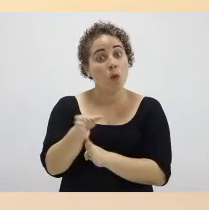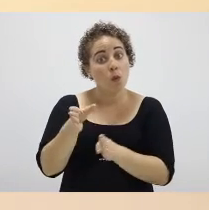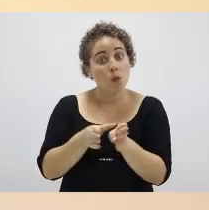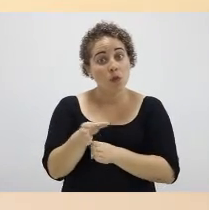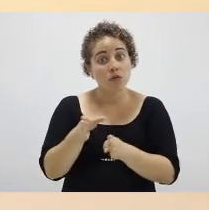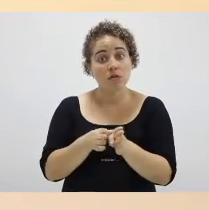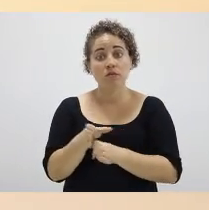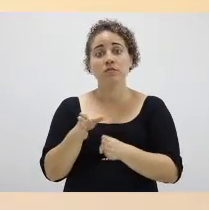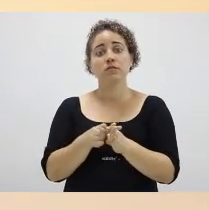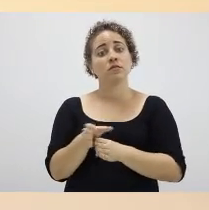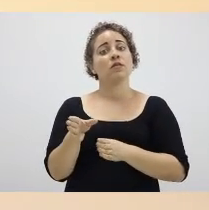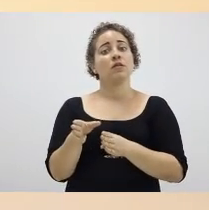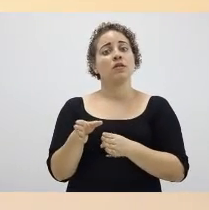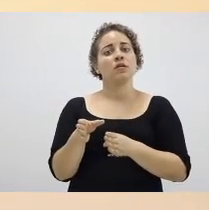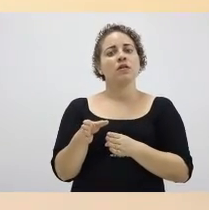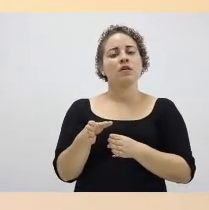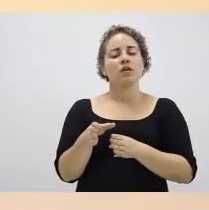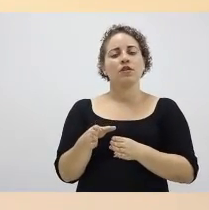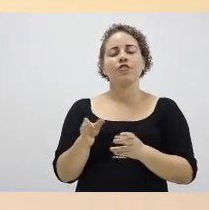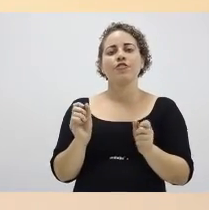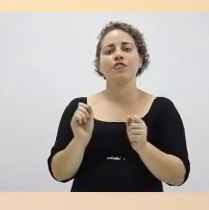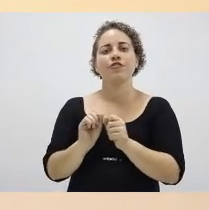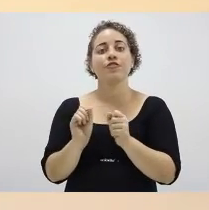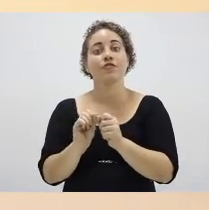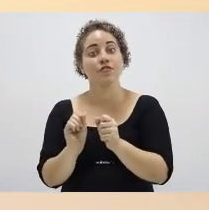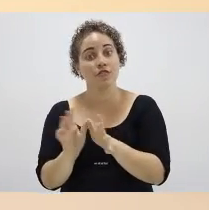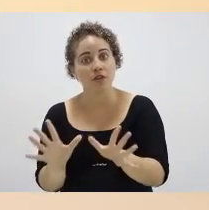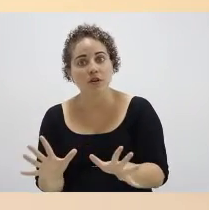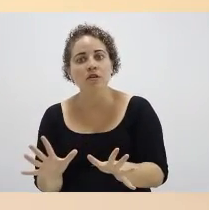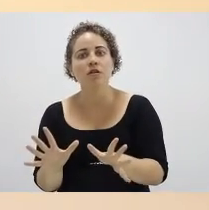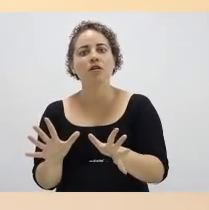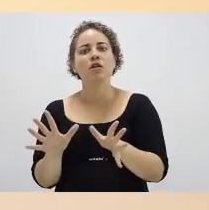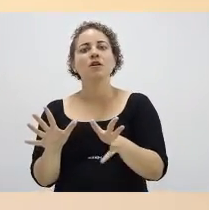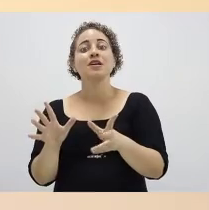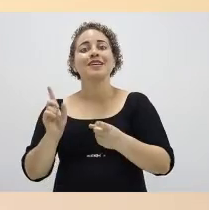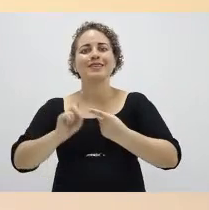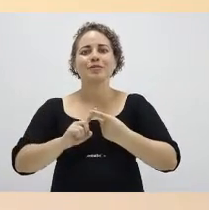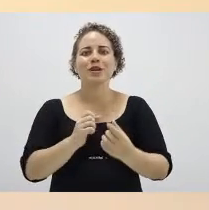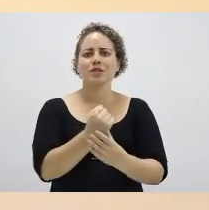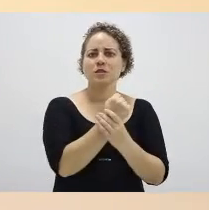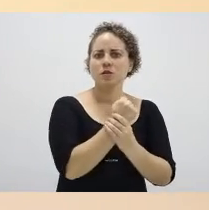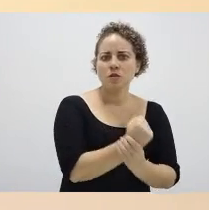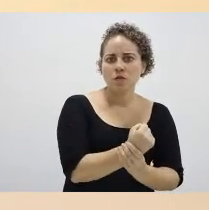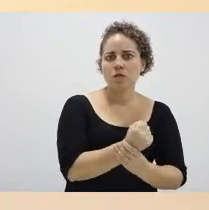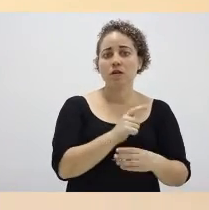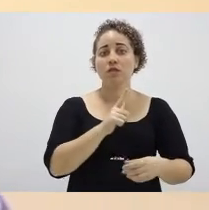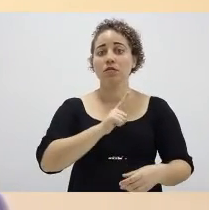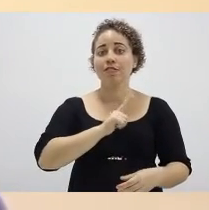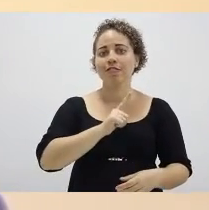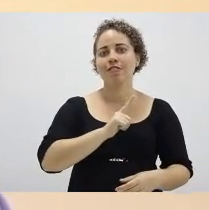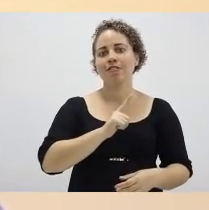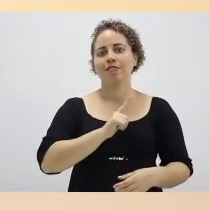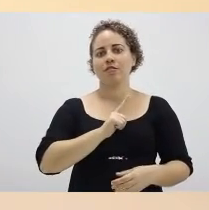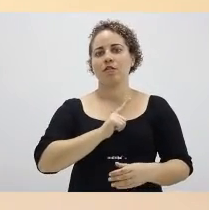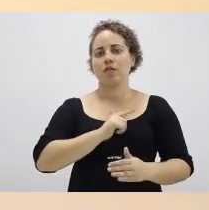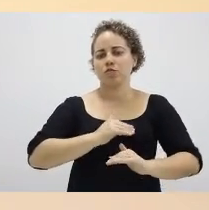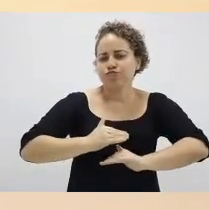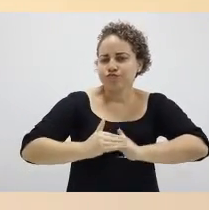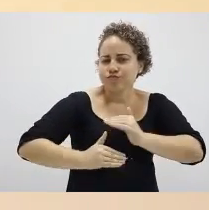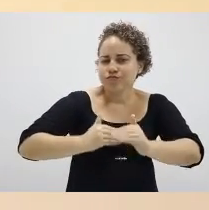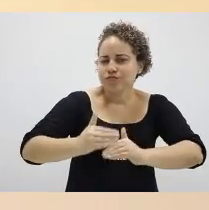o cliente, ou seja, criar e fortalecer o relacionamento de longo prazo com